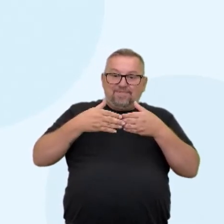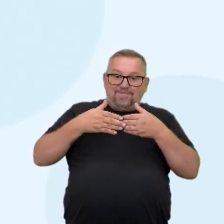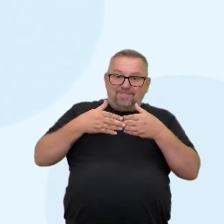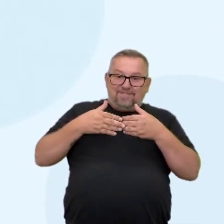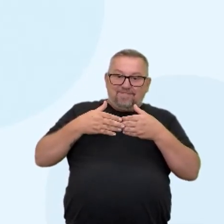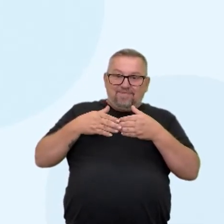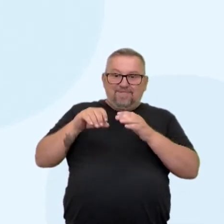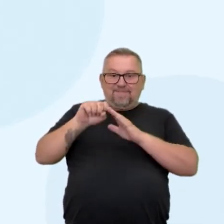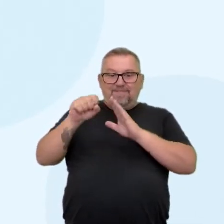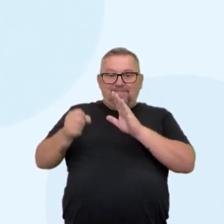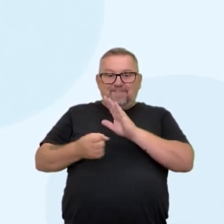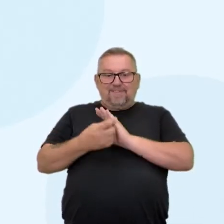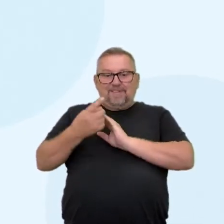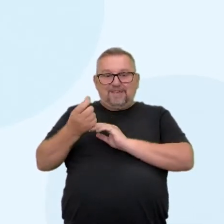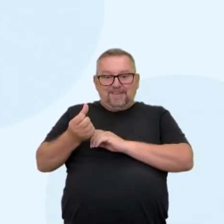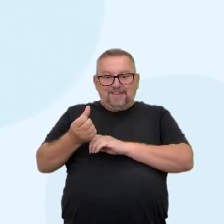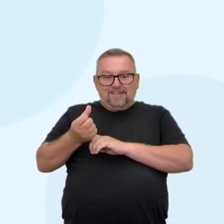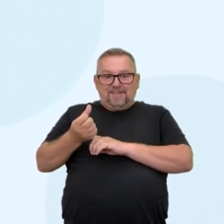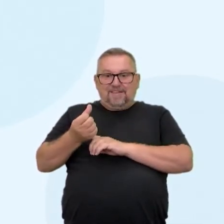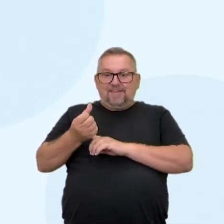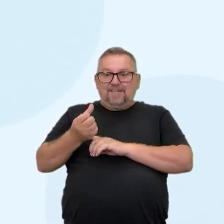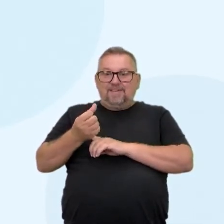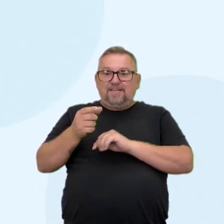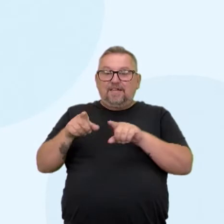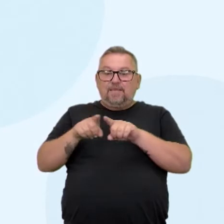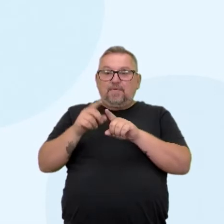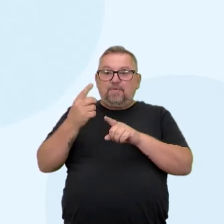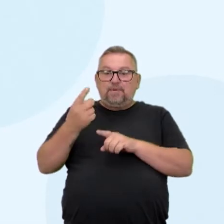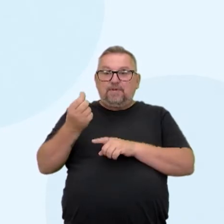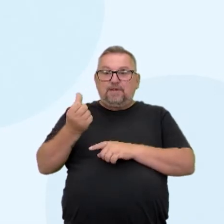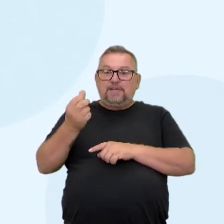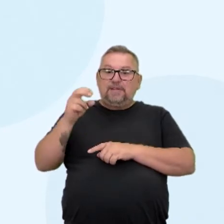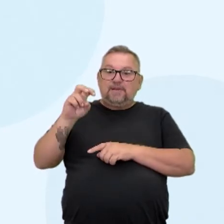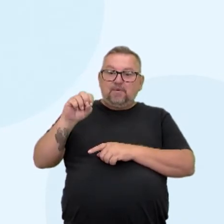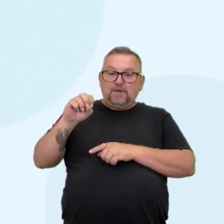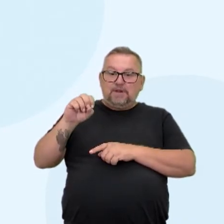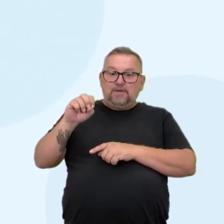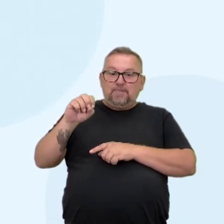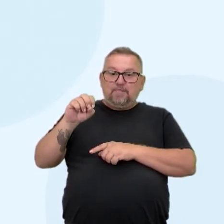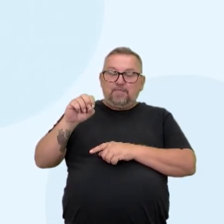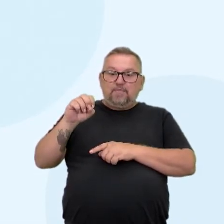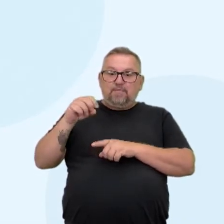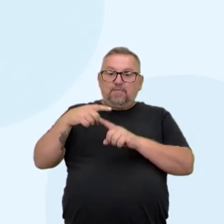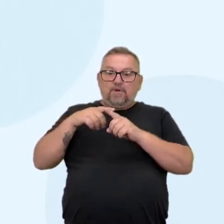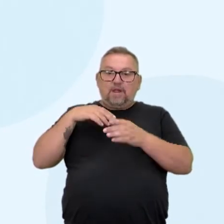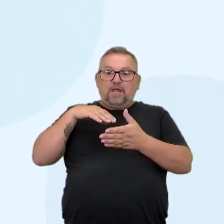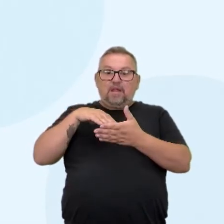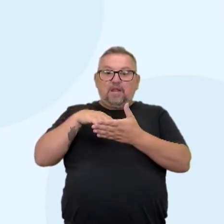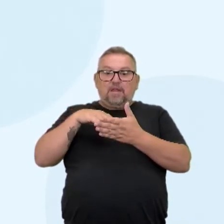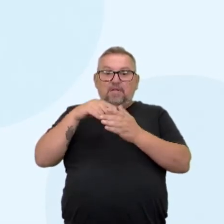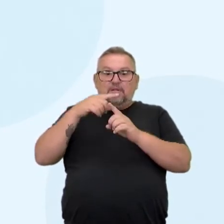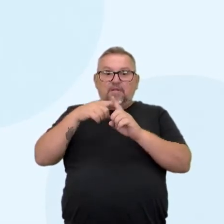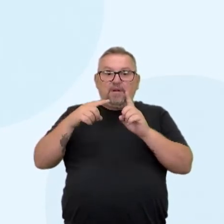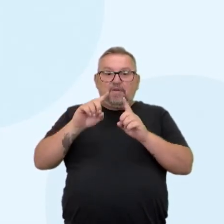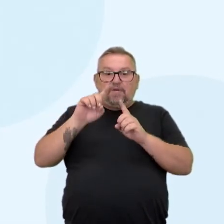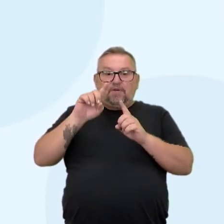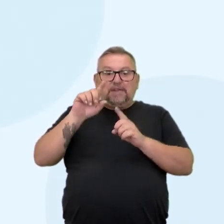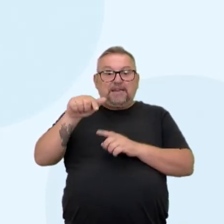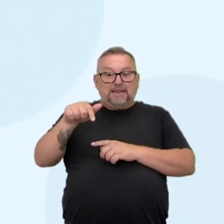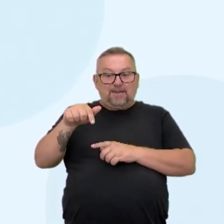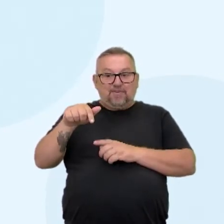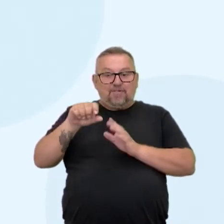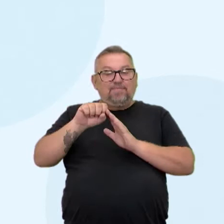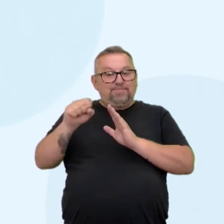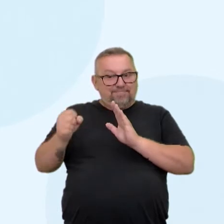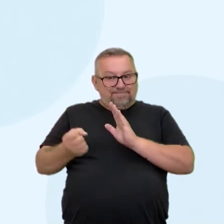aí do século 16 né e vídeo até 1650 Portanto ele vai até a metade do século 17